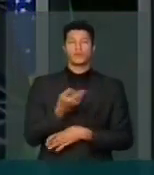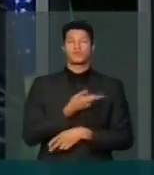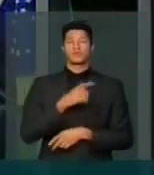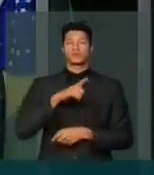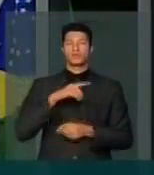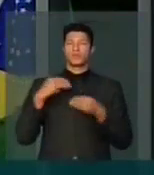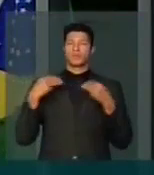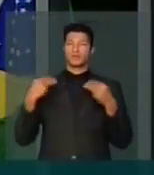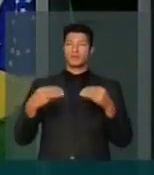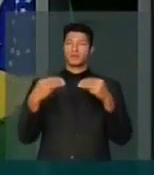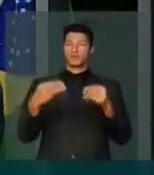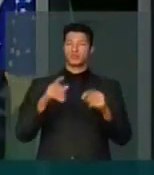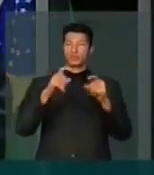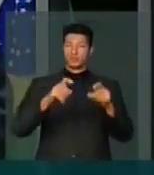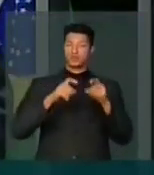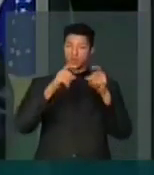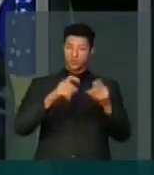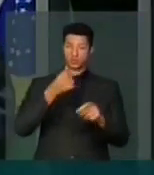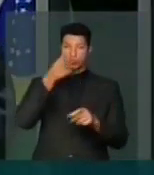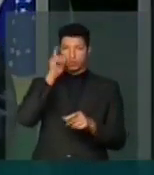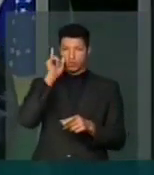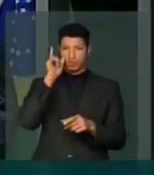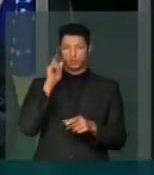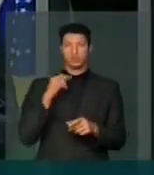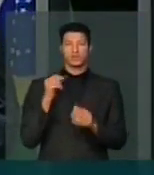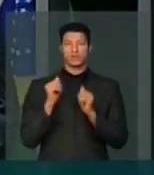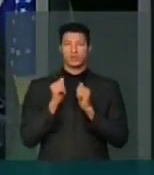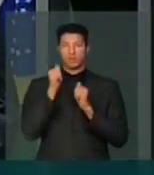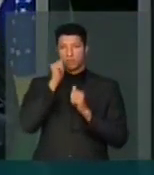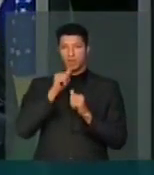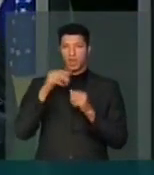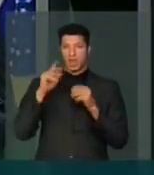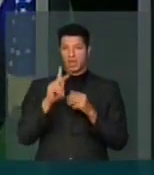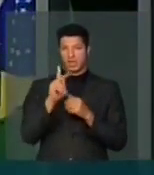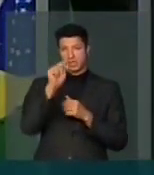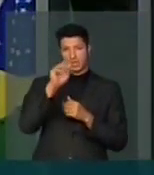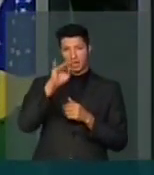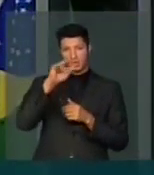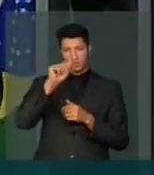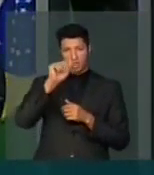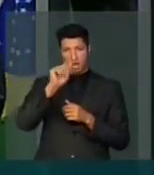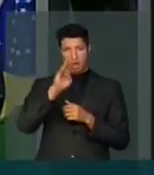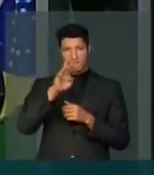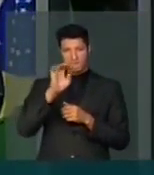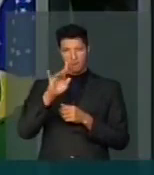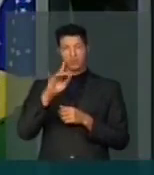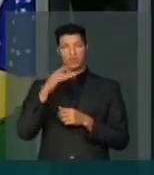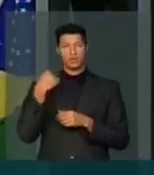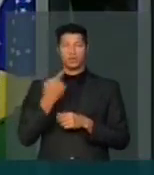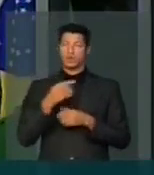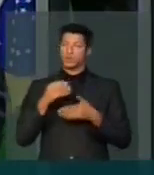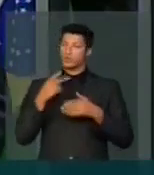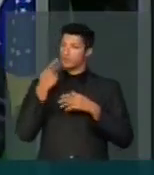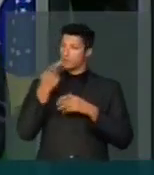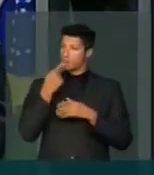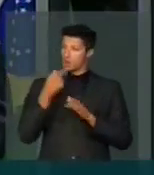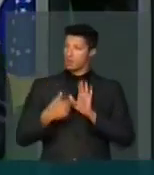Ministério da Agricultura, com a ministra Cátia Abreu, para quem nós